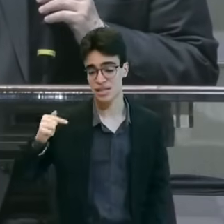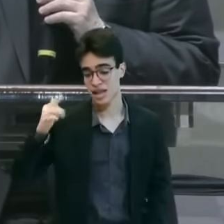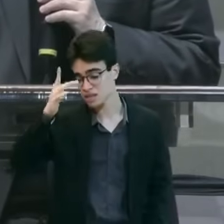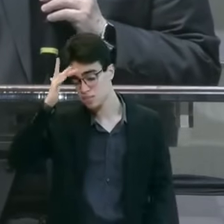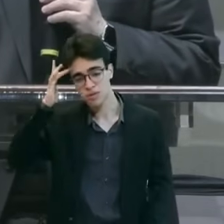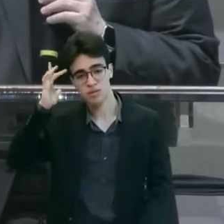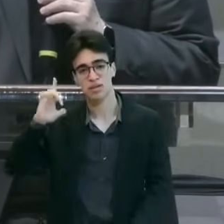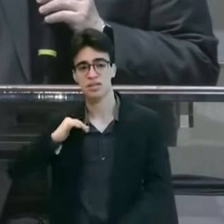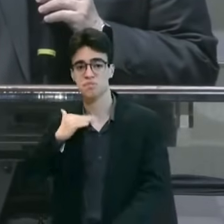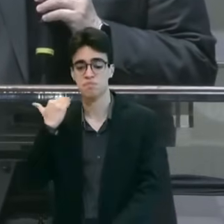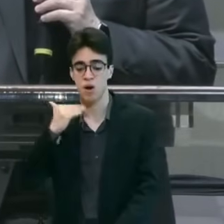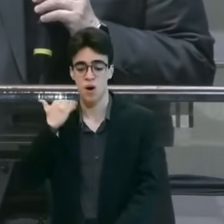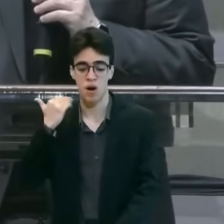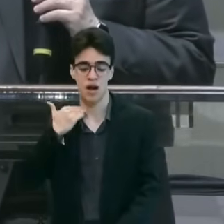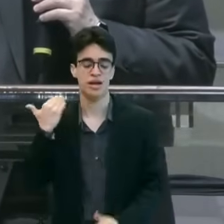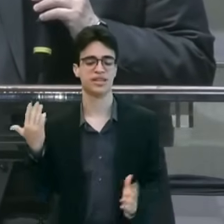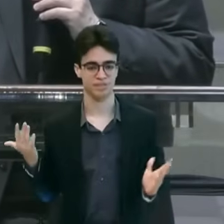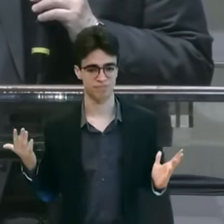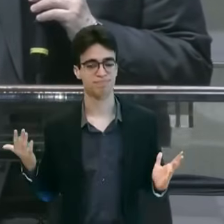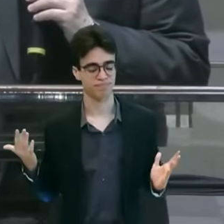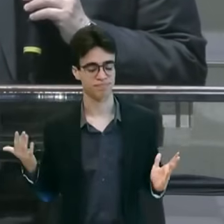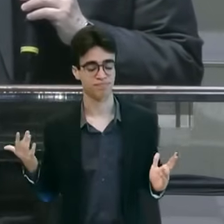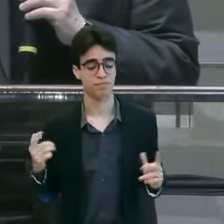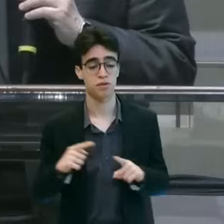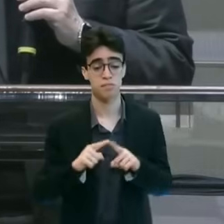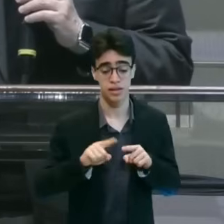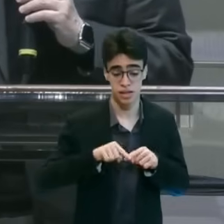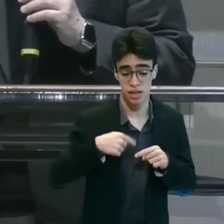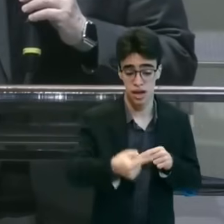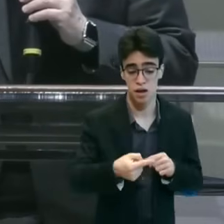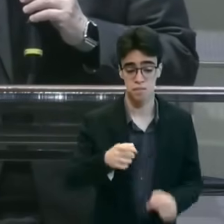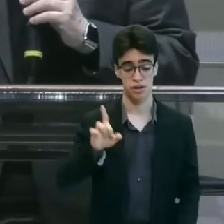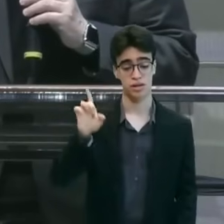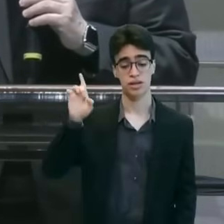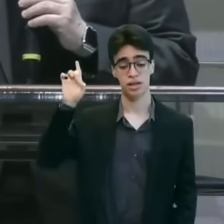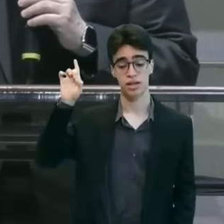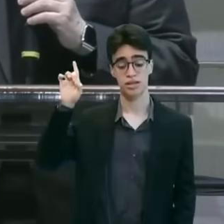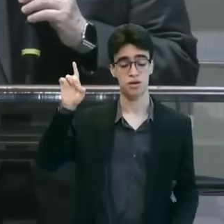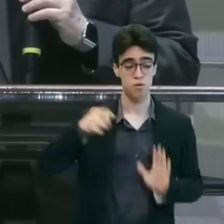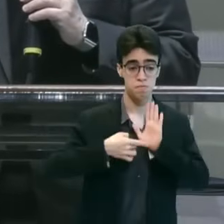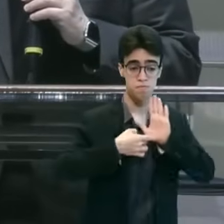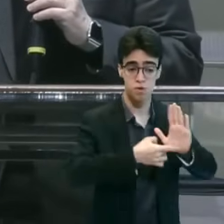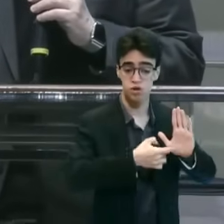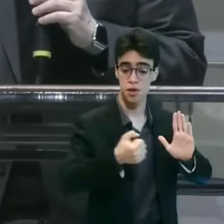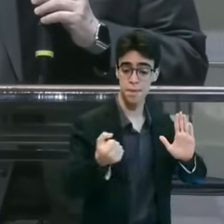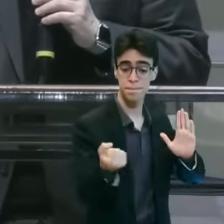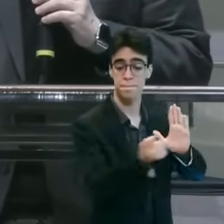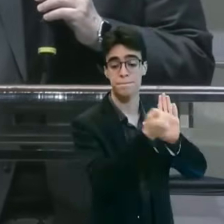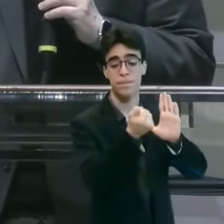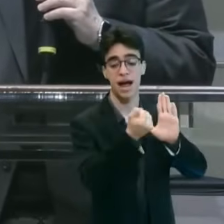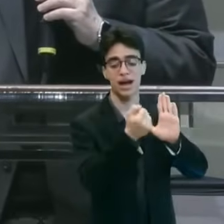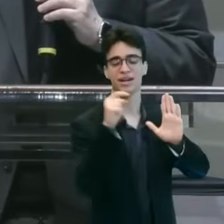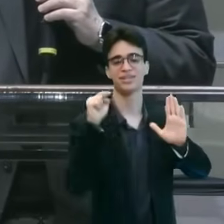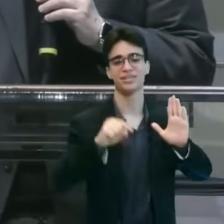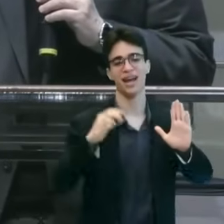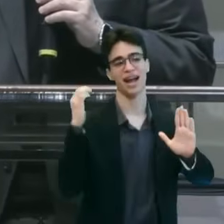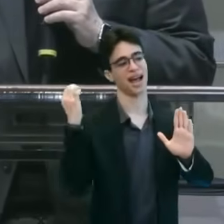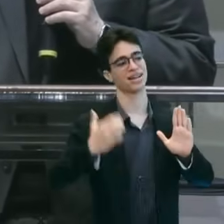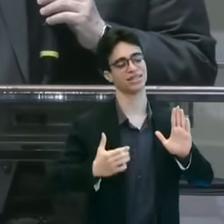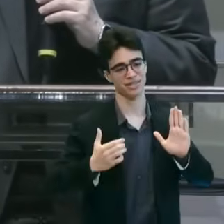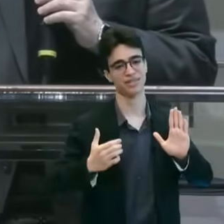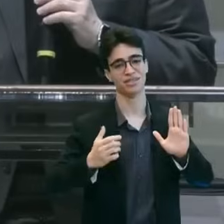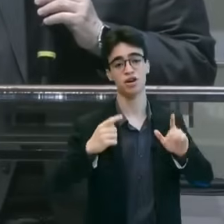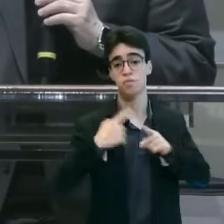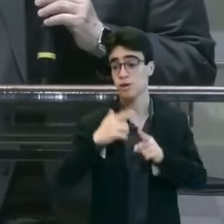família dele como vingança. E em seguida o Senhor pôs um sinal em Caim, para que